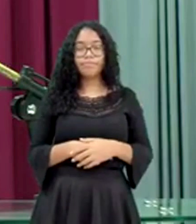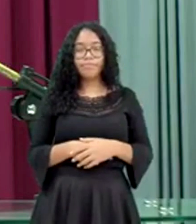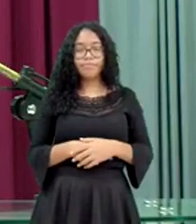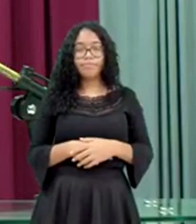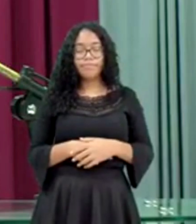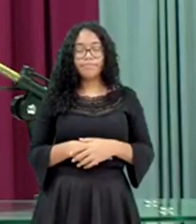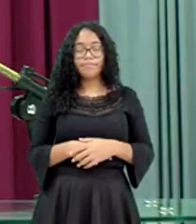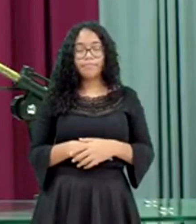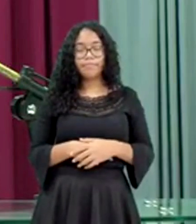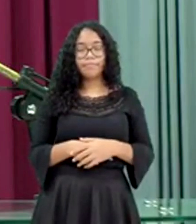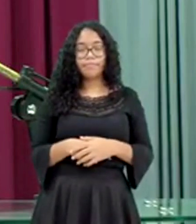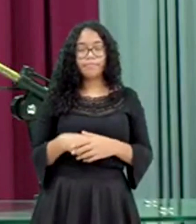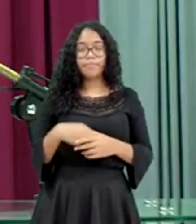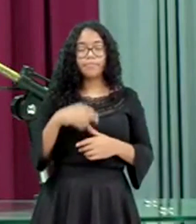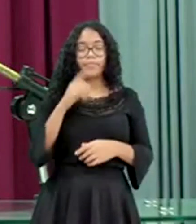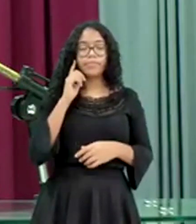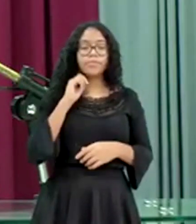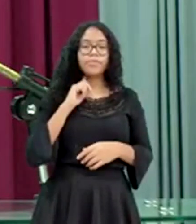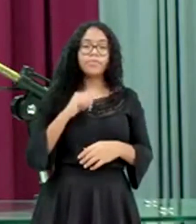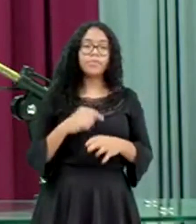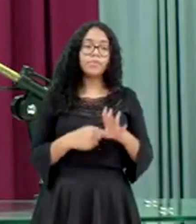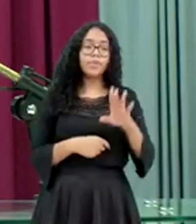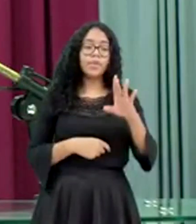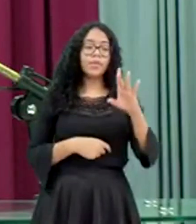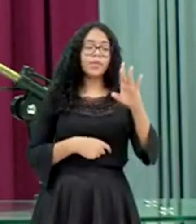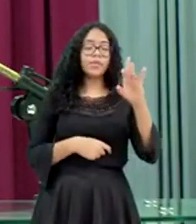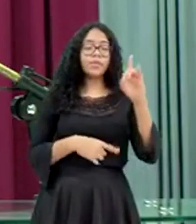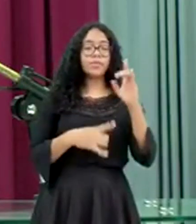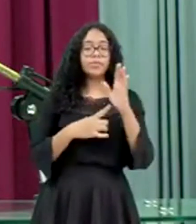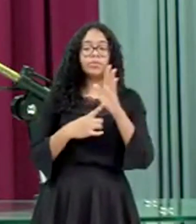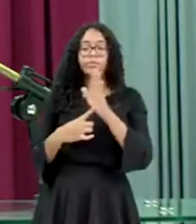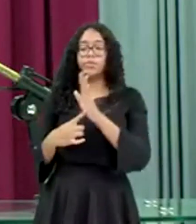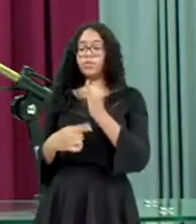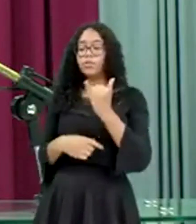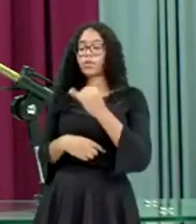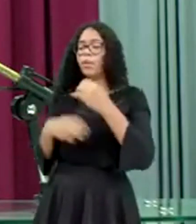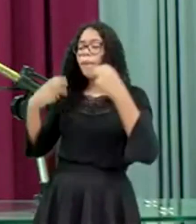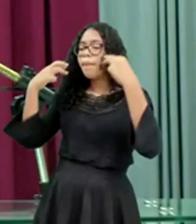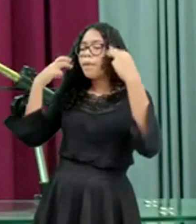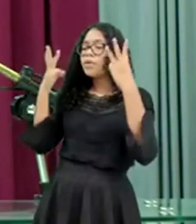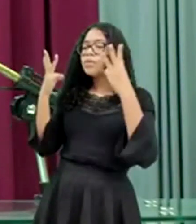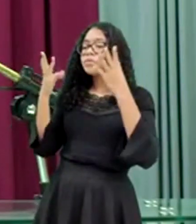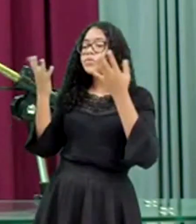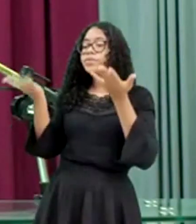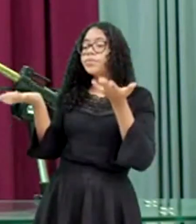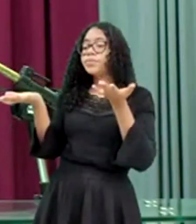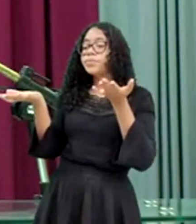ira. E o Senhor se manifesta e diz: Moisés, até quando